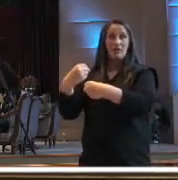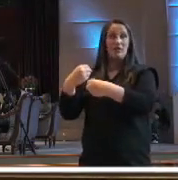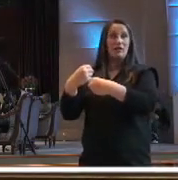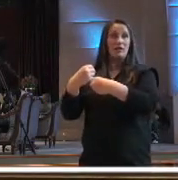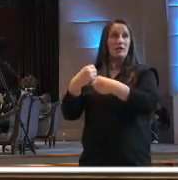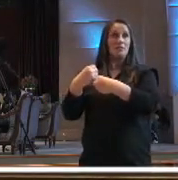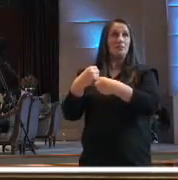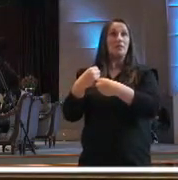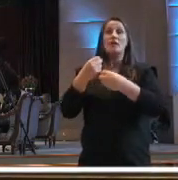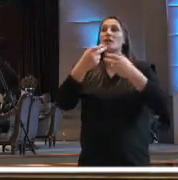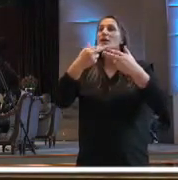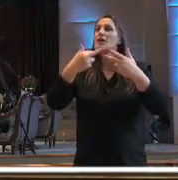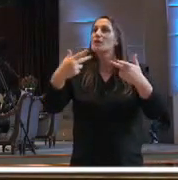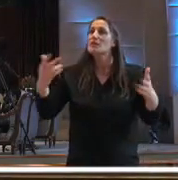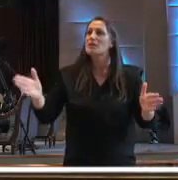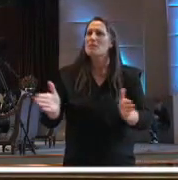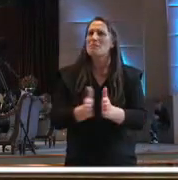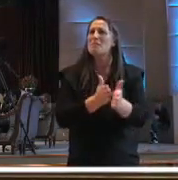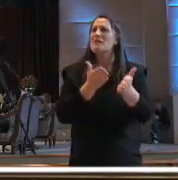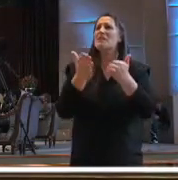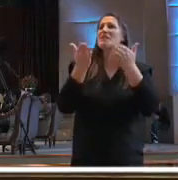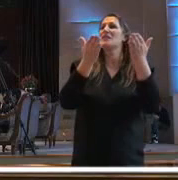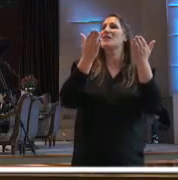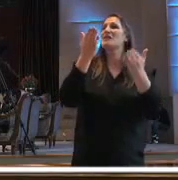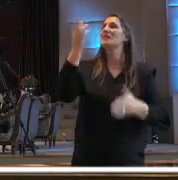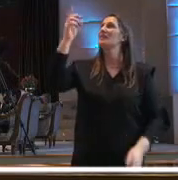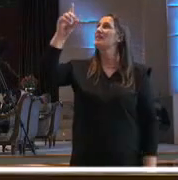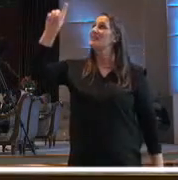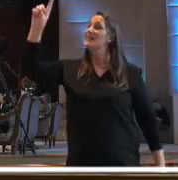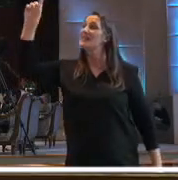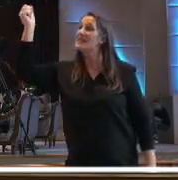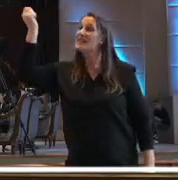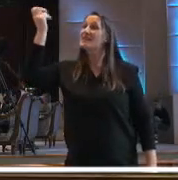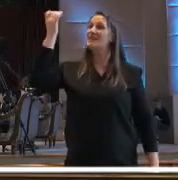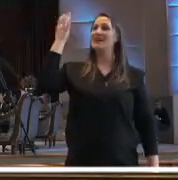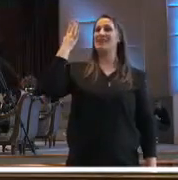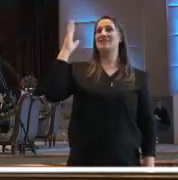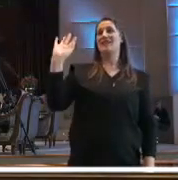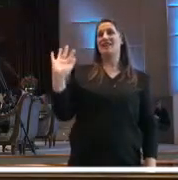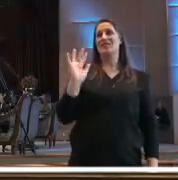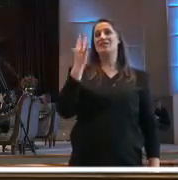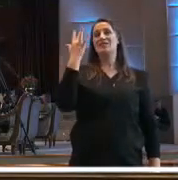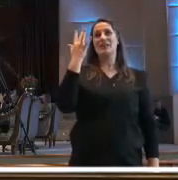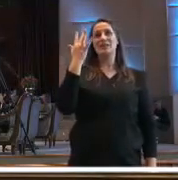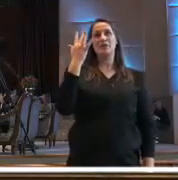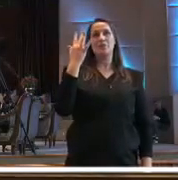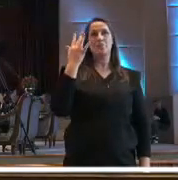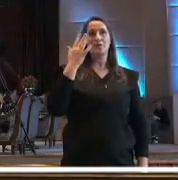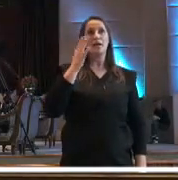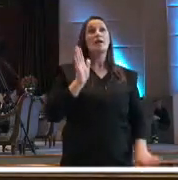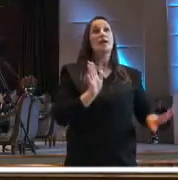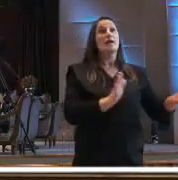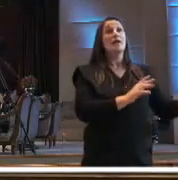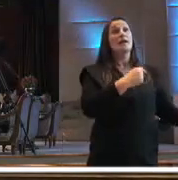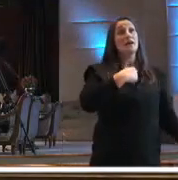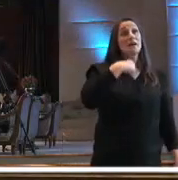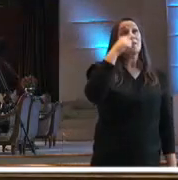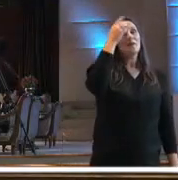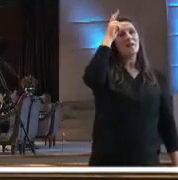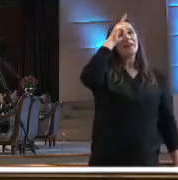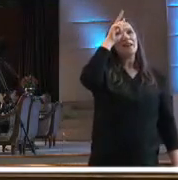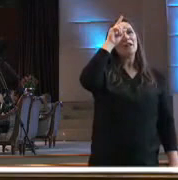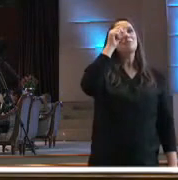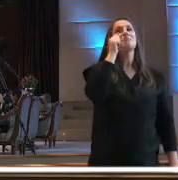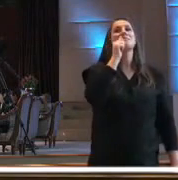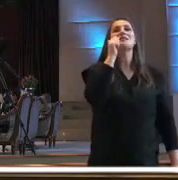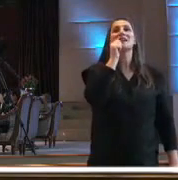E coisas tremendas da graça acontecem. Eu me lembro da Kelly, né? A Kelly, ela não gostava